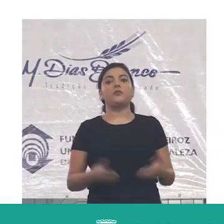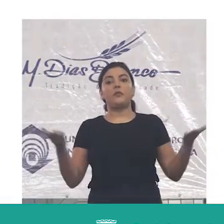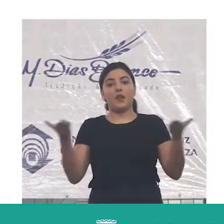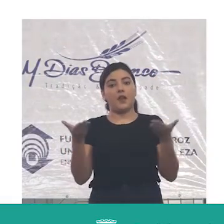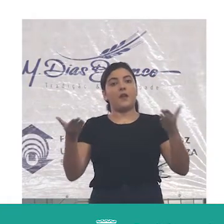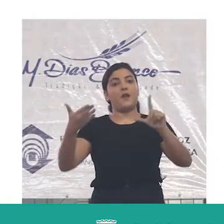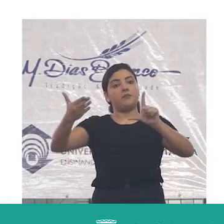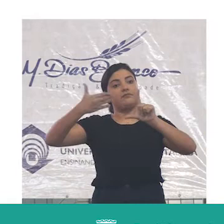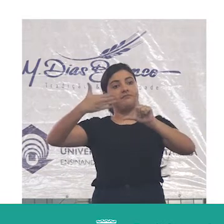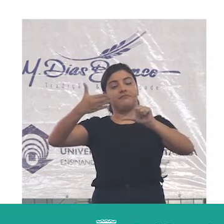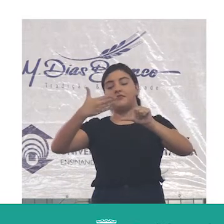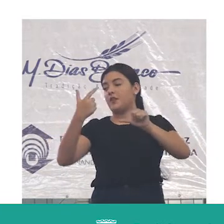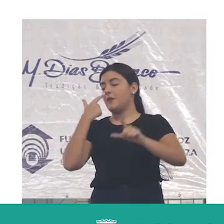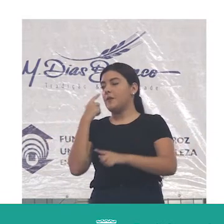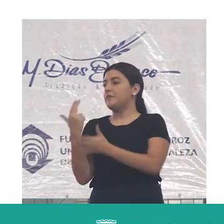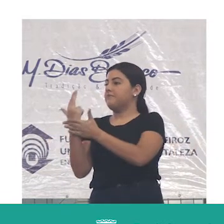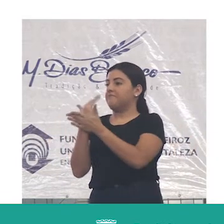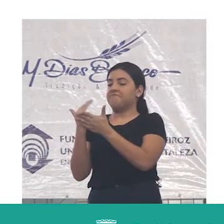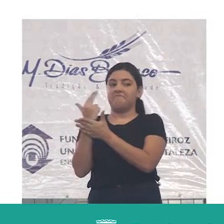slide aí. Olhem para essa figura.